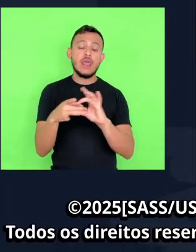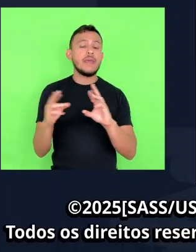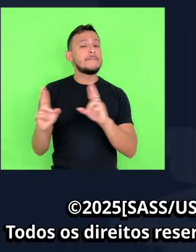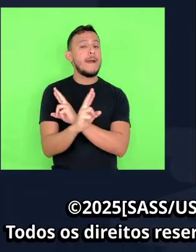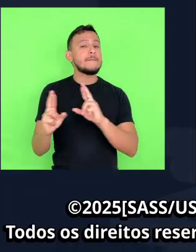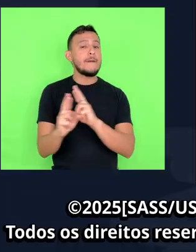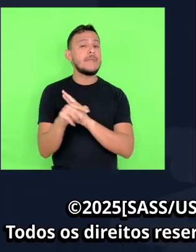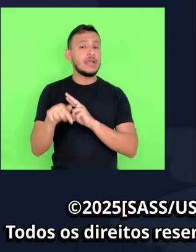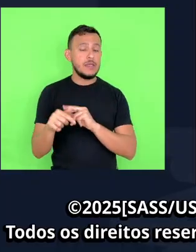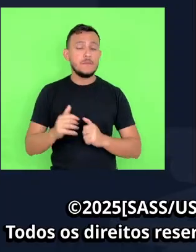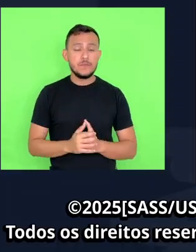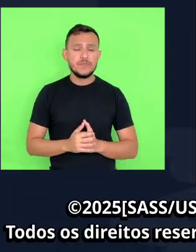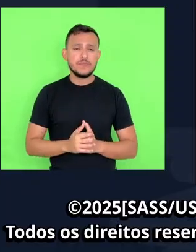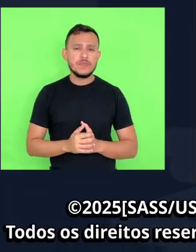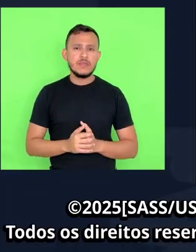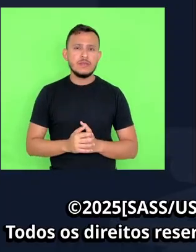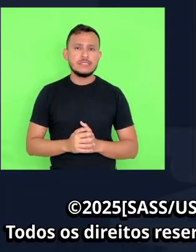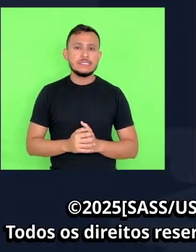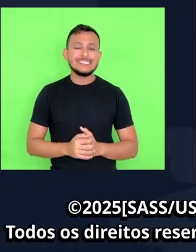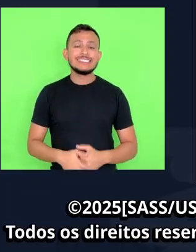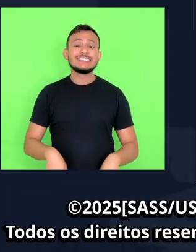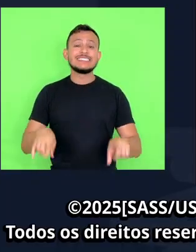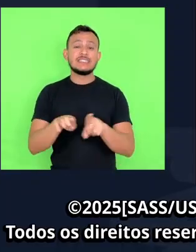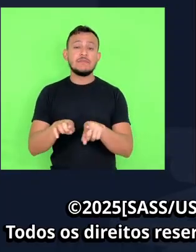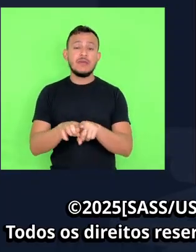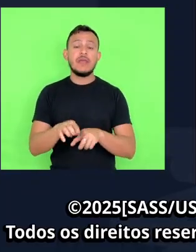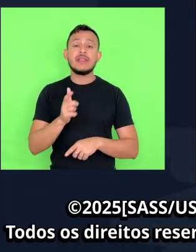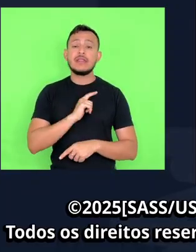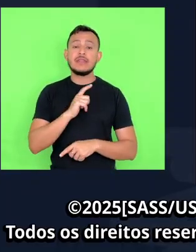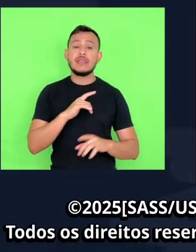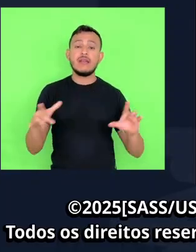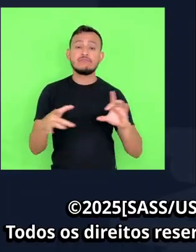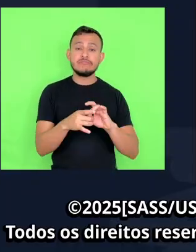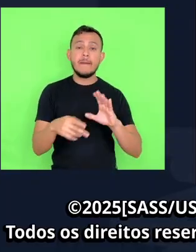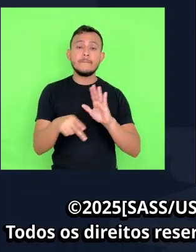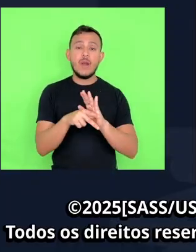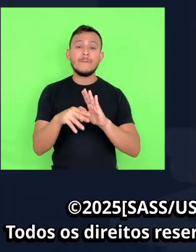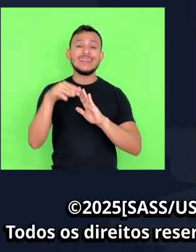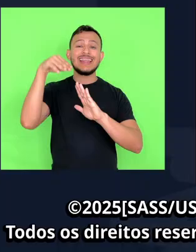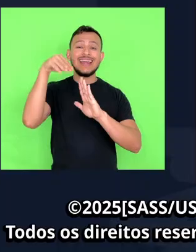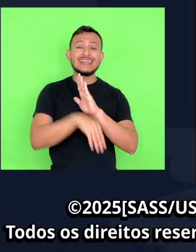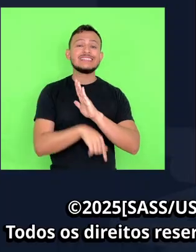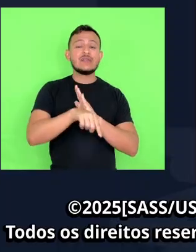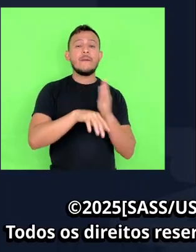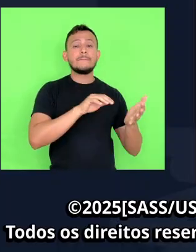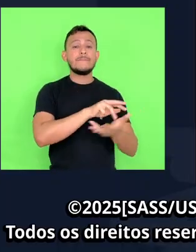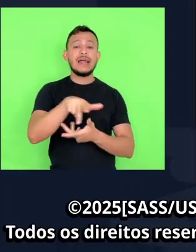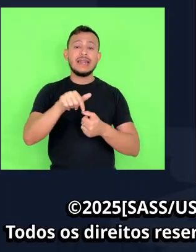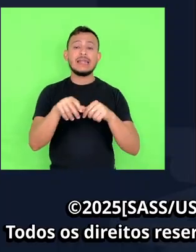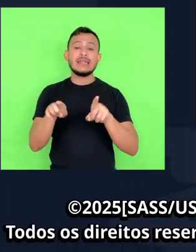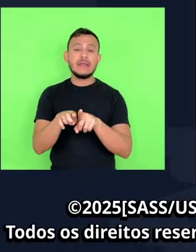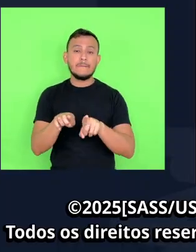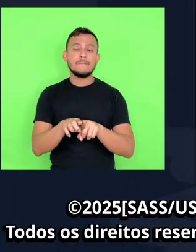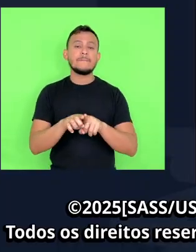né? Nosso elo, e também estão associados com a degradação do planeta, tanto